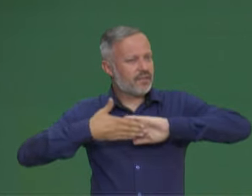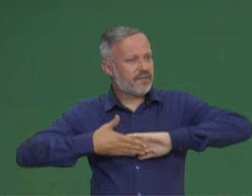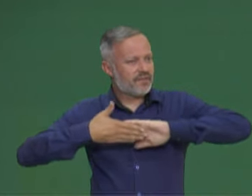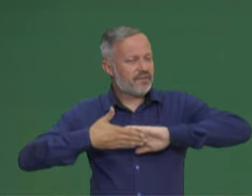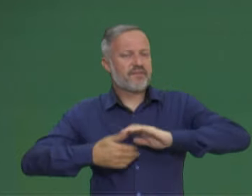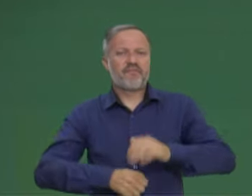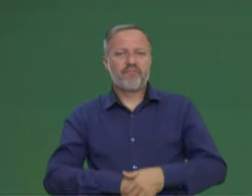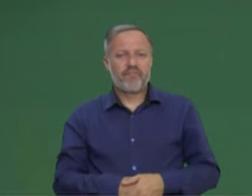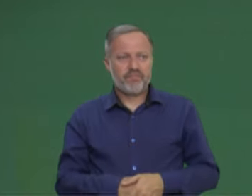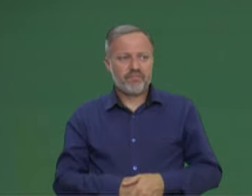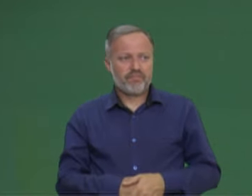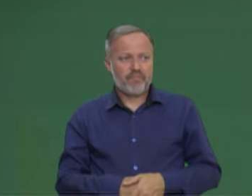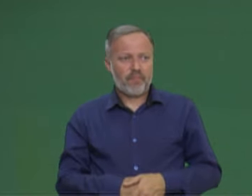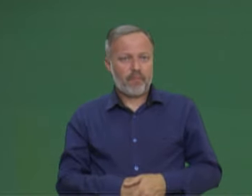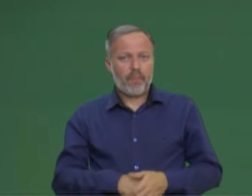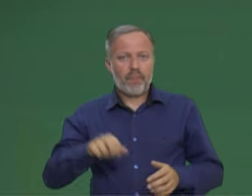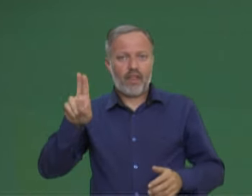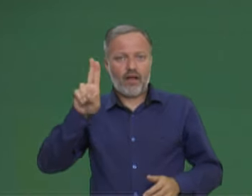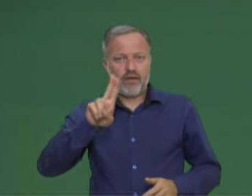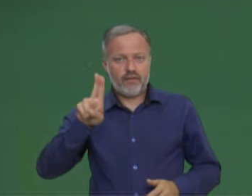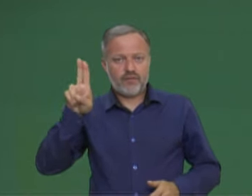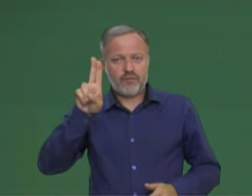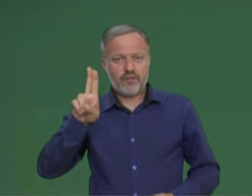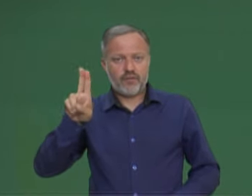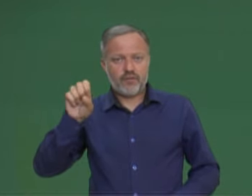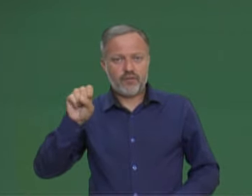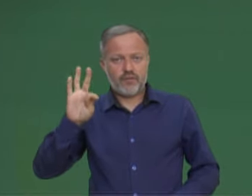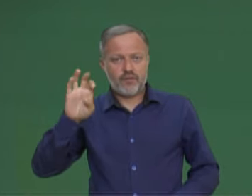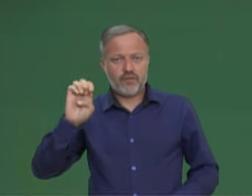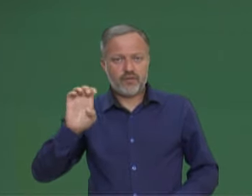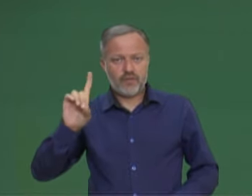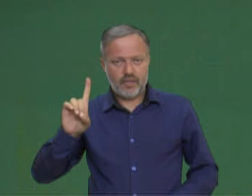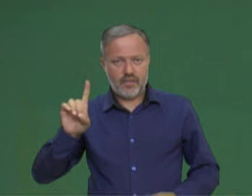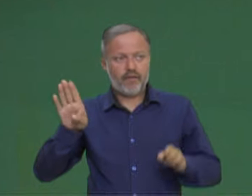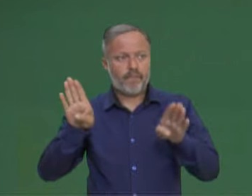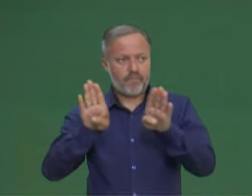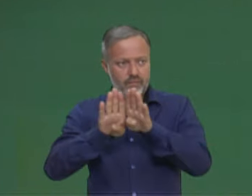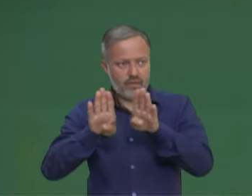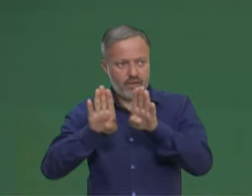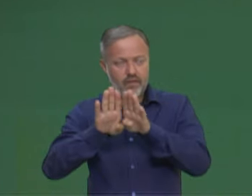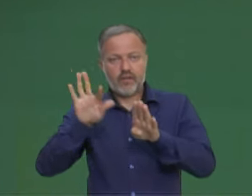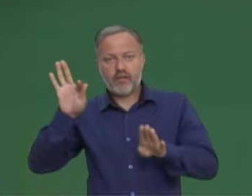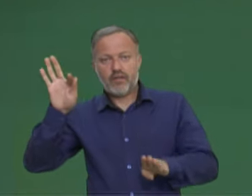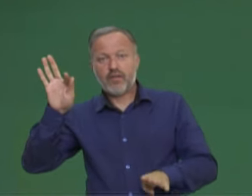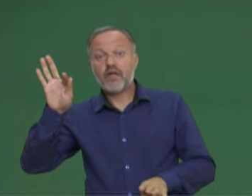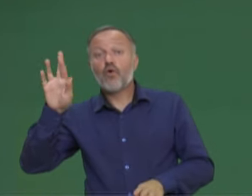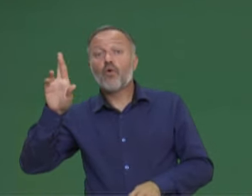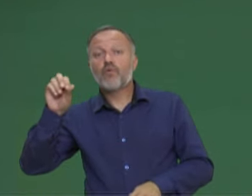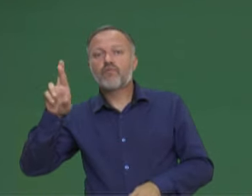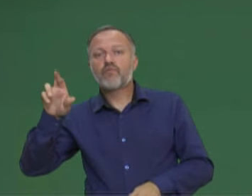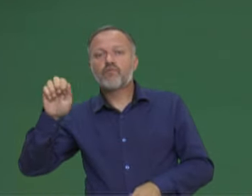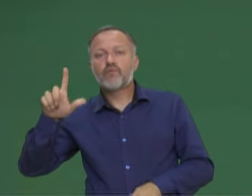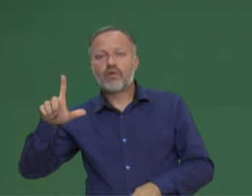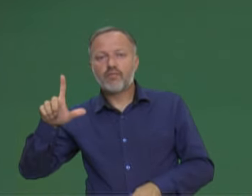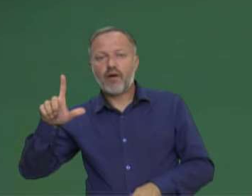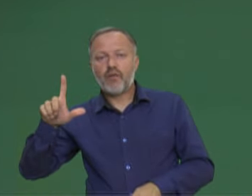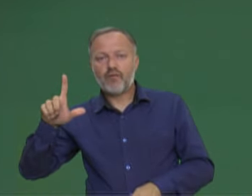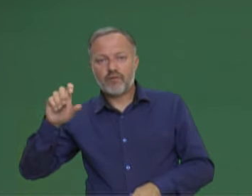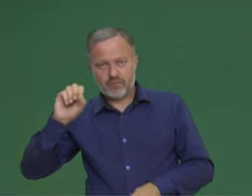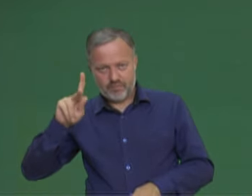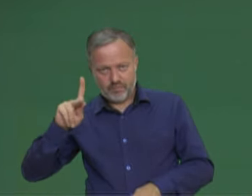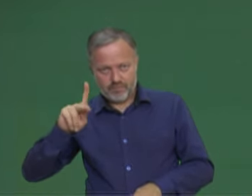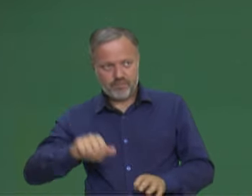eu tenho emprego de usted, eu tenho ali a abreviação de senhorita, certo? Ok?